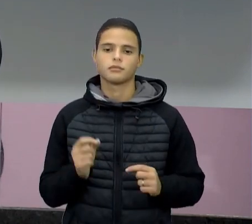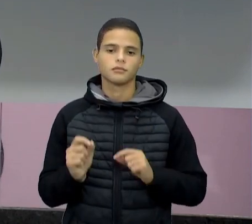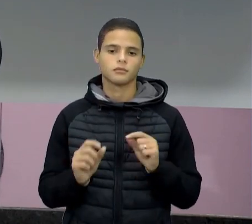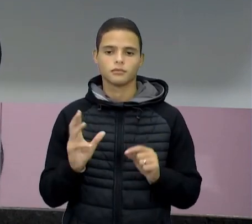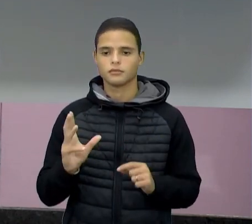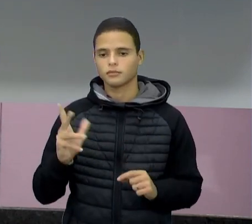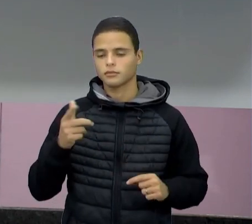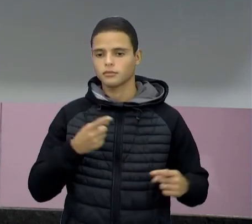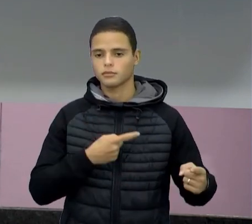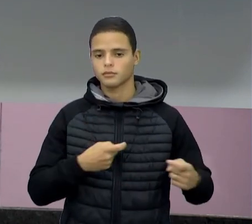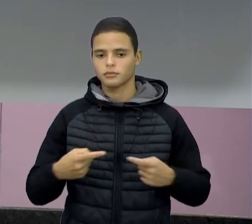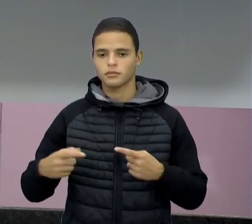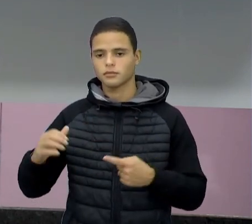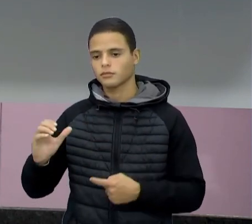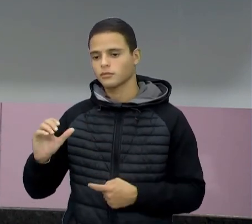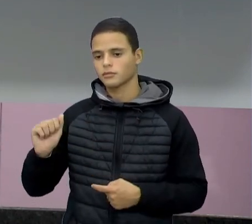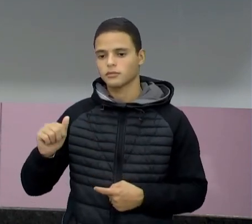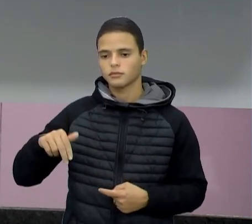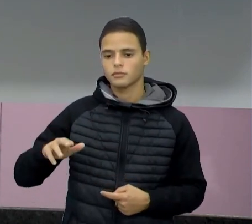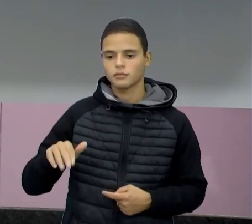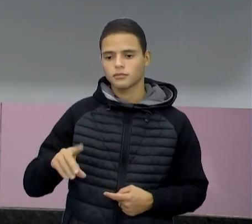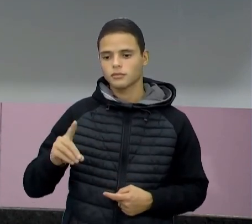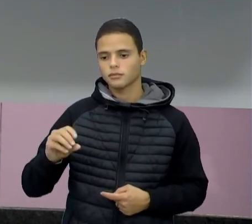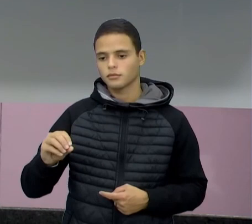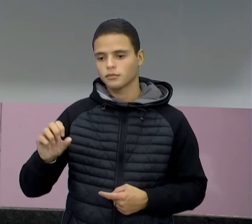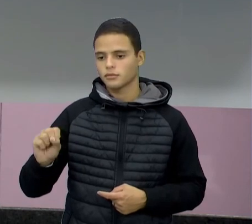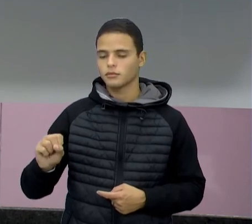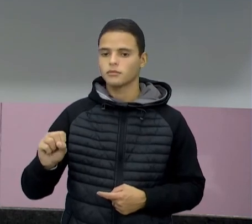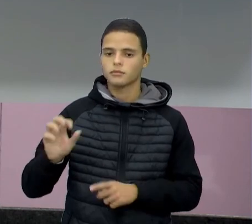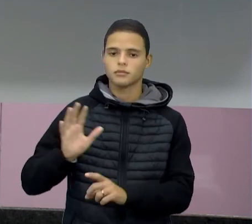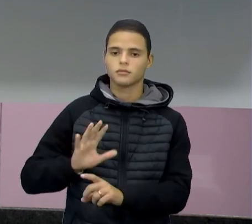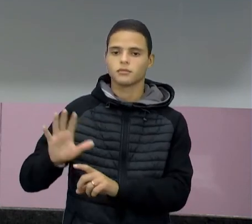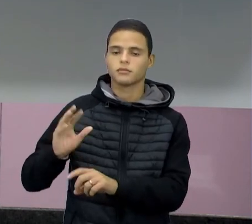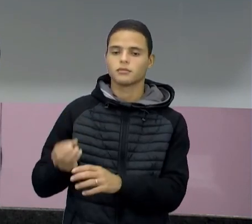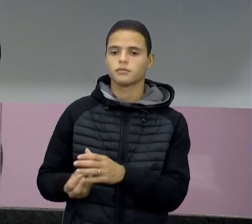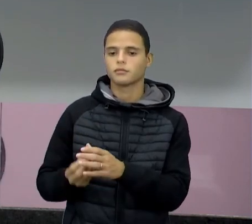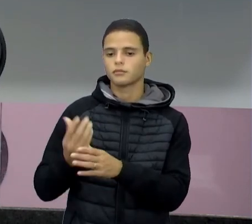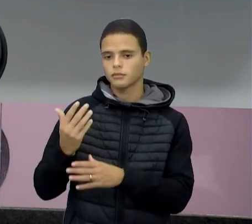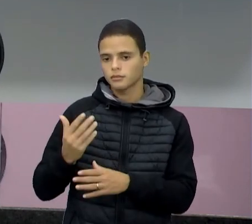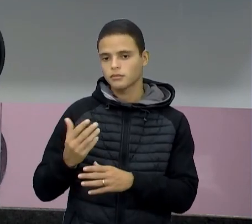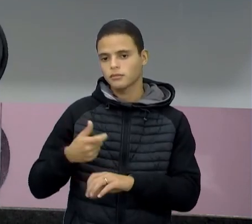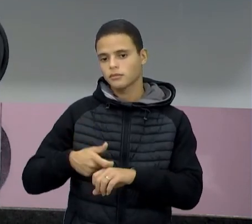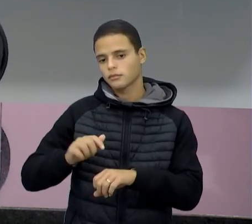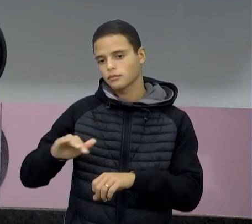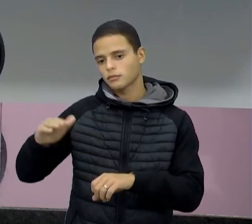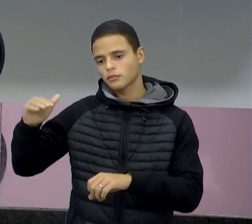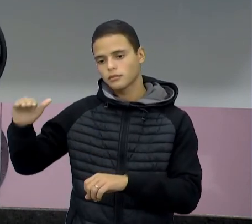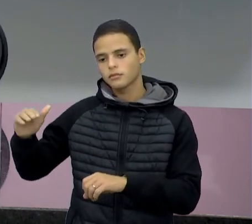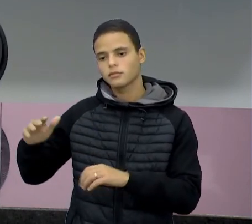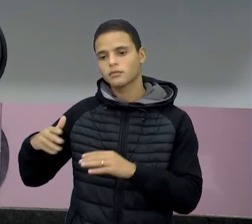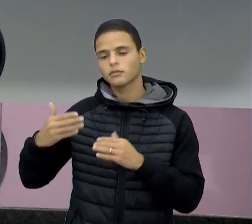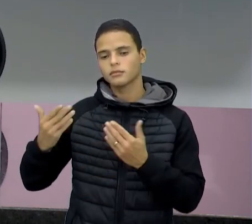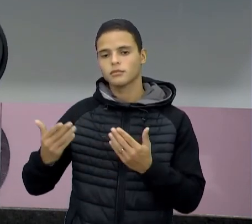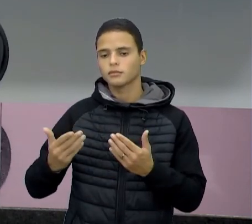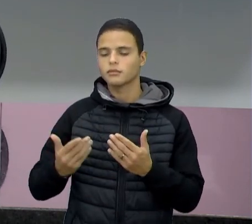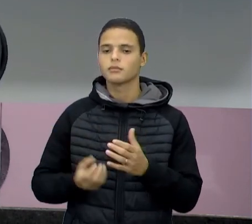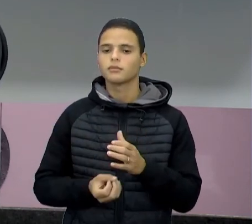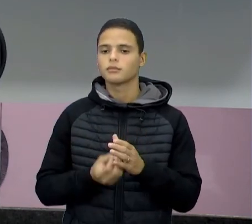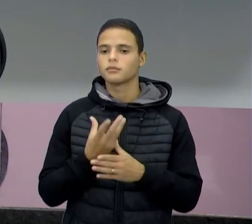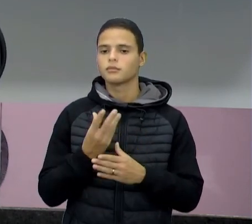de Canudos, que influenciou a criação do Morro da Providência, e qual é a origem da